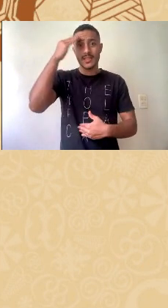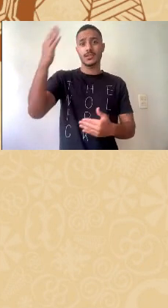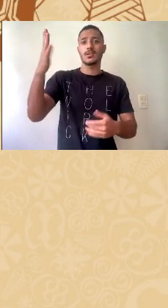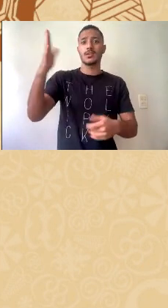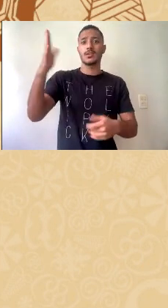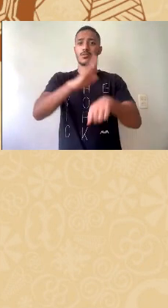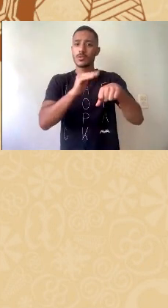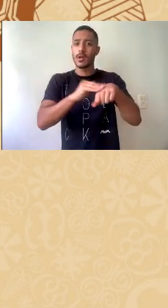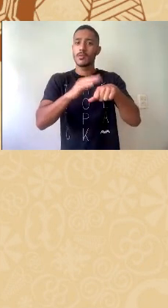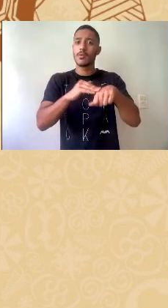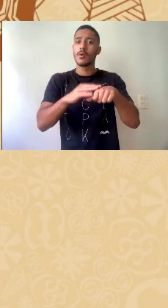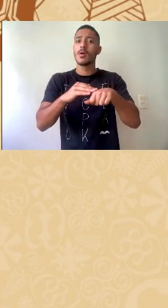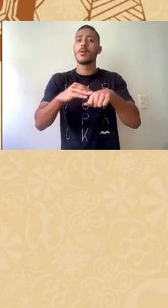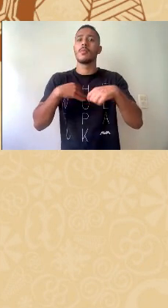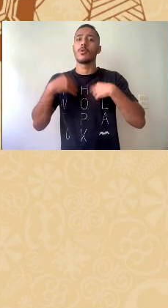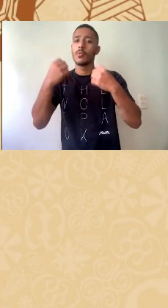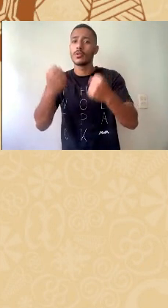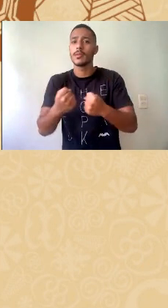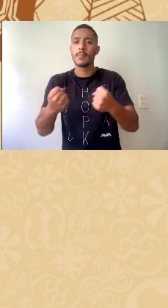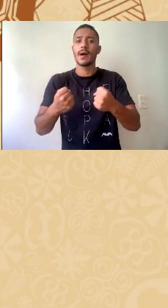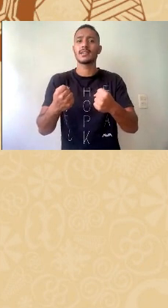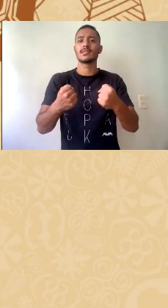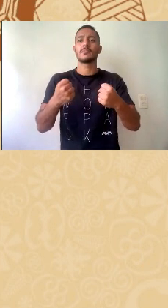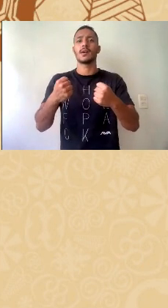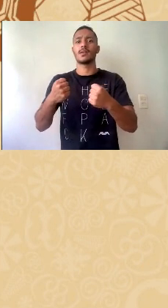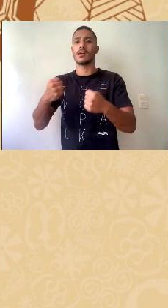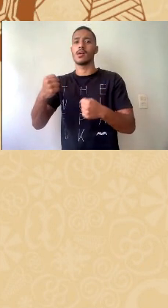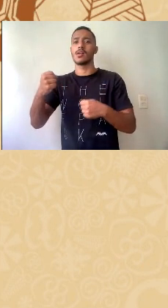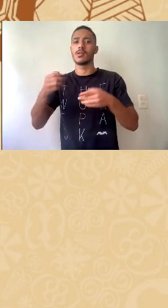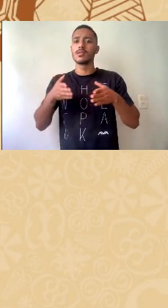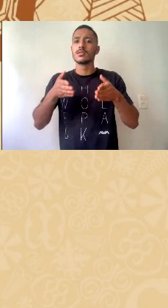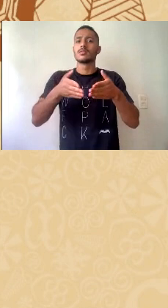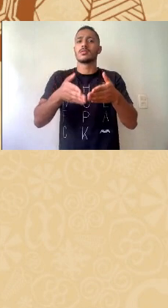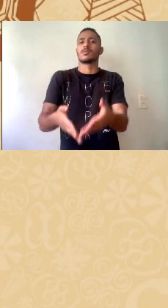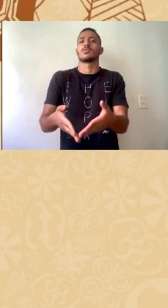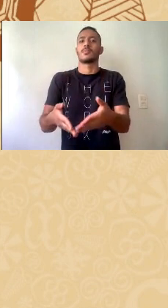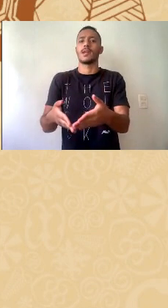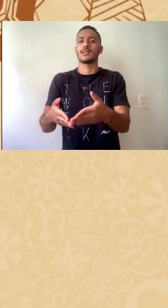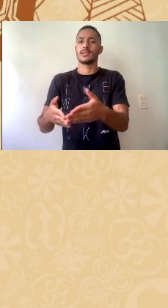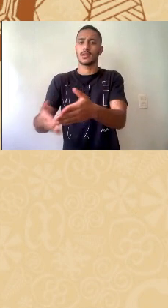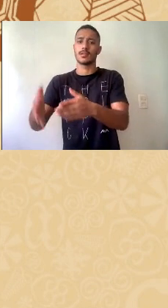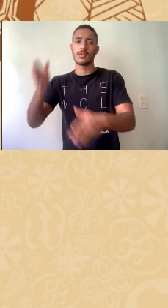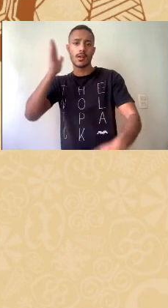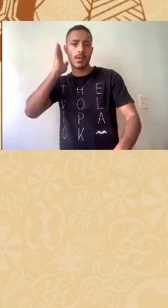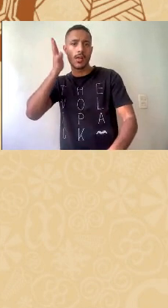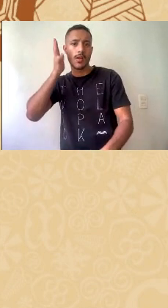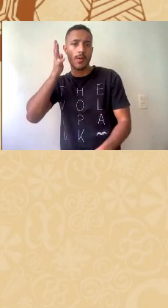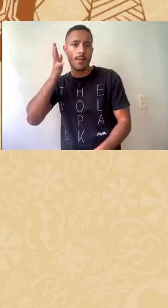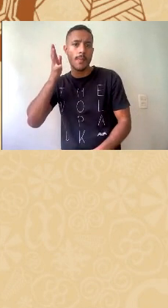aqui com todos vocês, tratando desse tema, um tema que é extremamente importante,